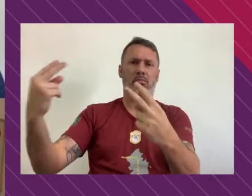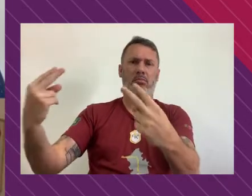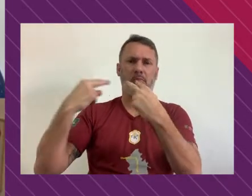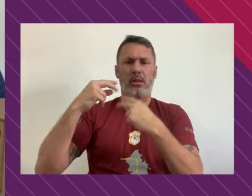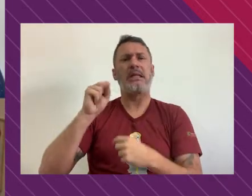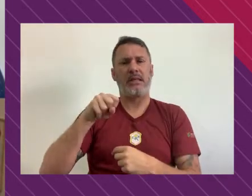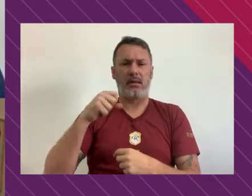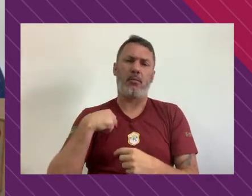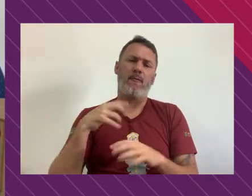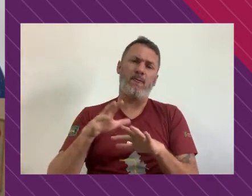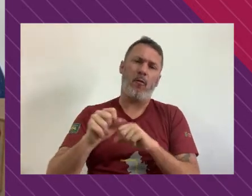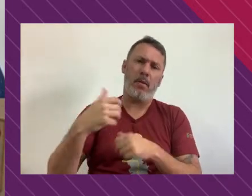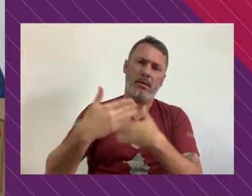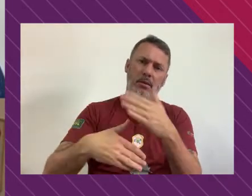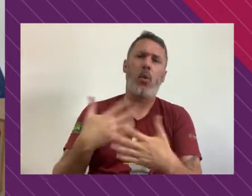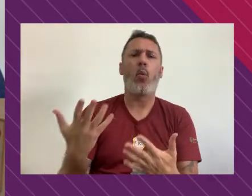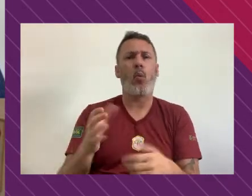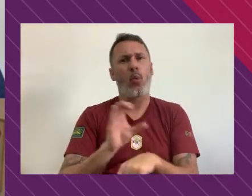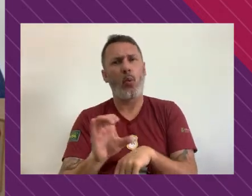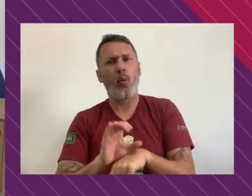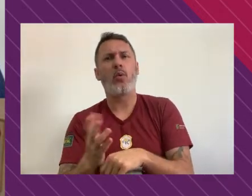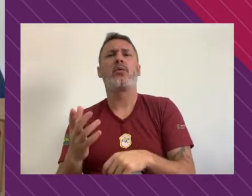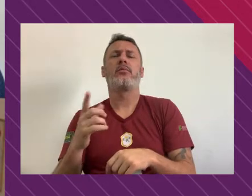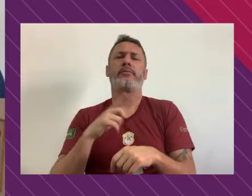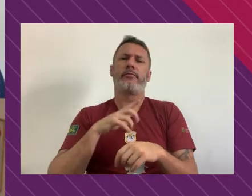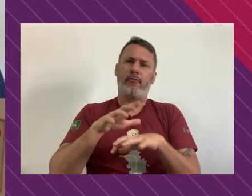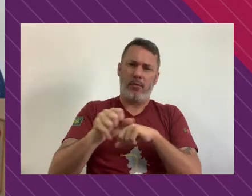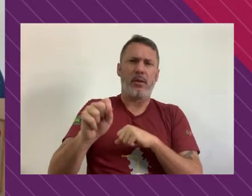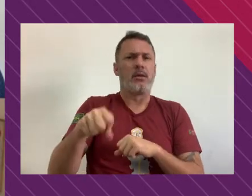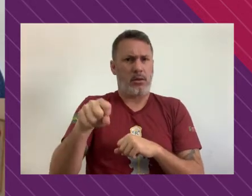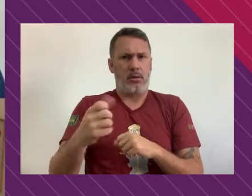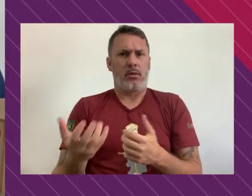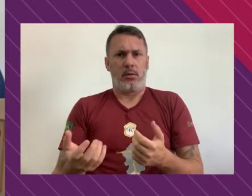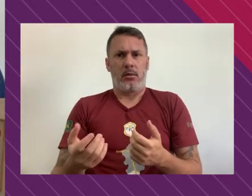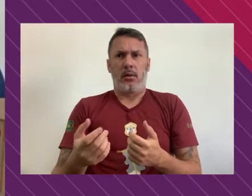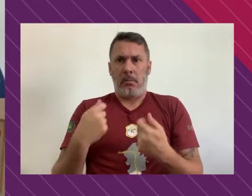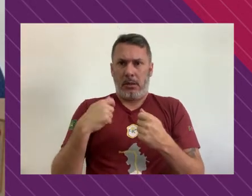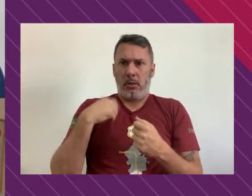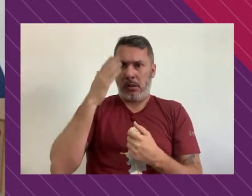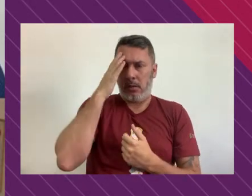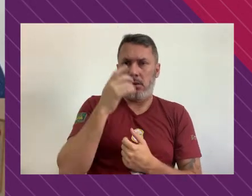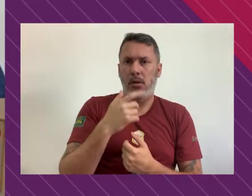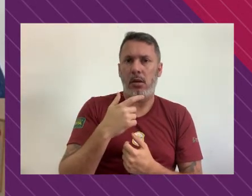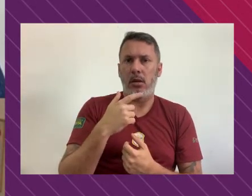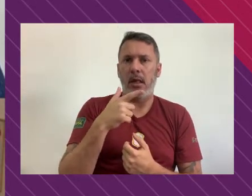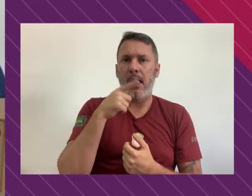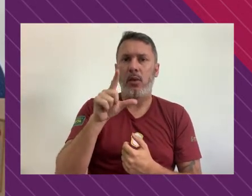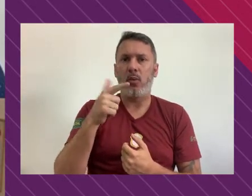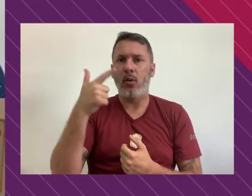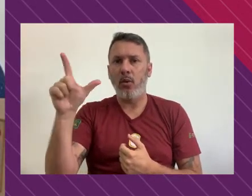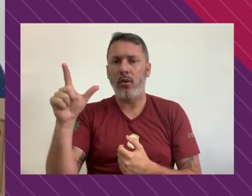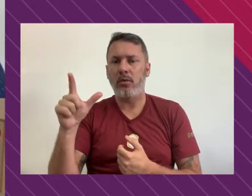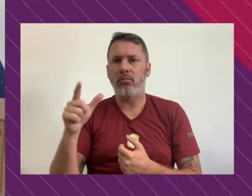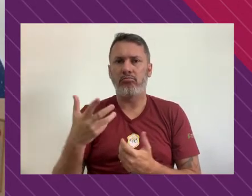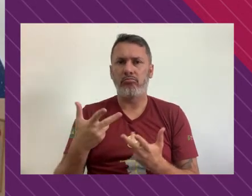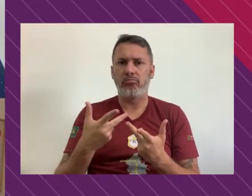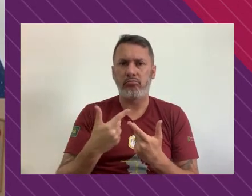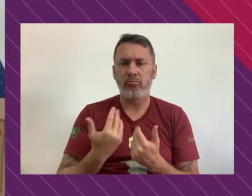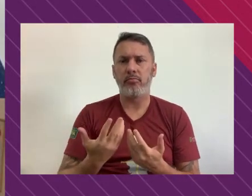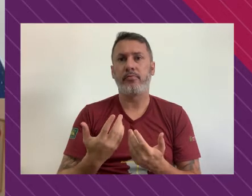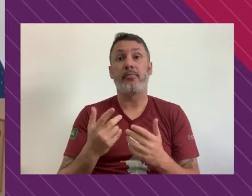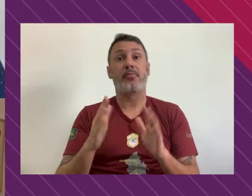formação. Vão levar em conta ali, eventualmente, dependendo da vaga, se eu sou fluente em idiomas, mas também vão se levar em conta aquilo que a